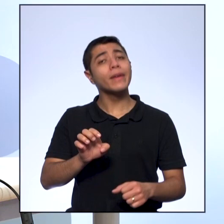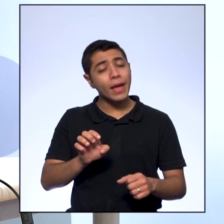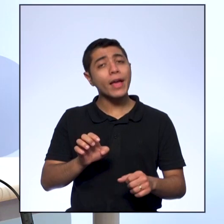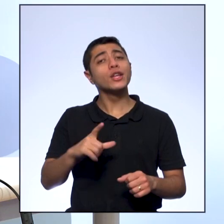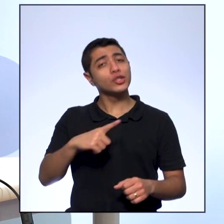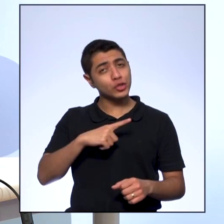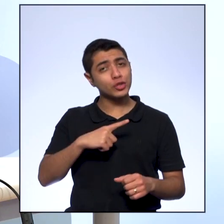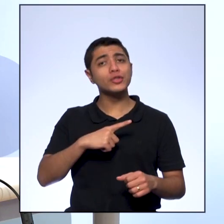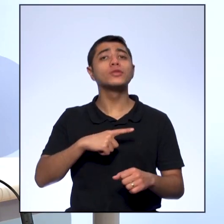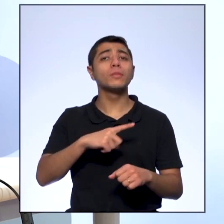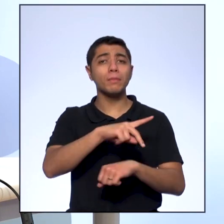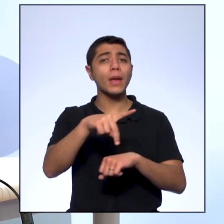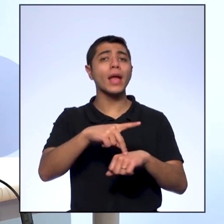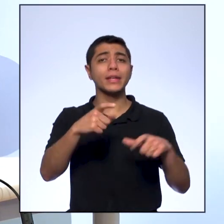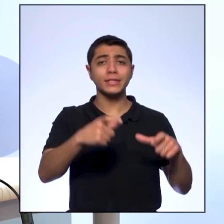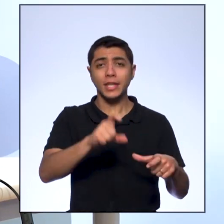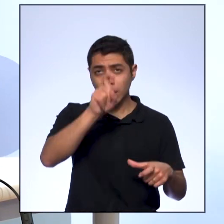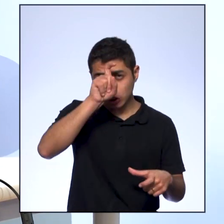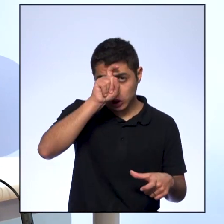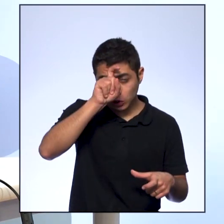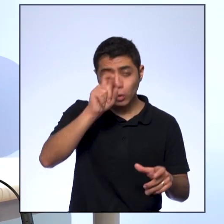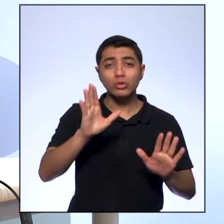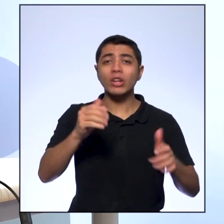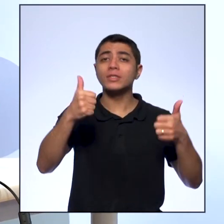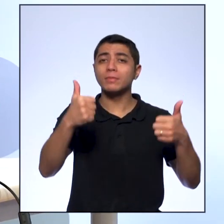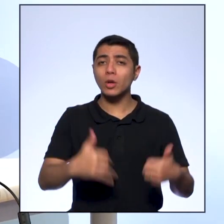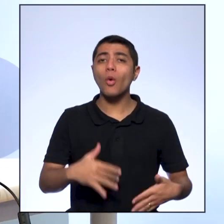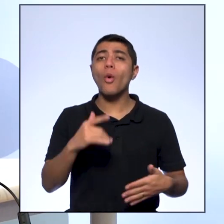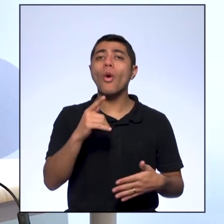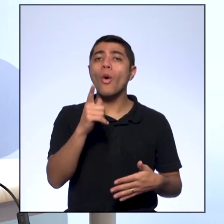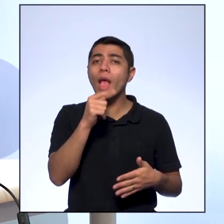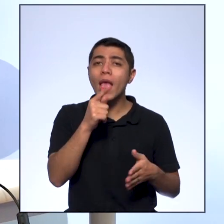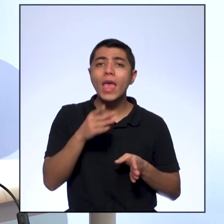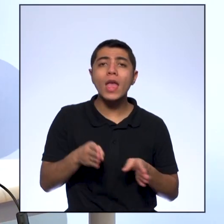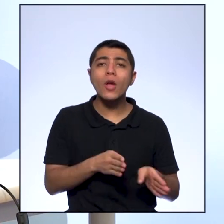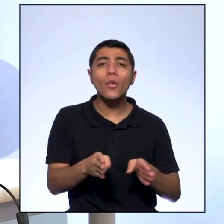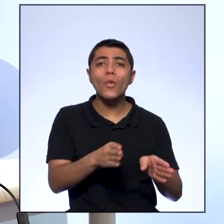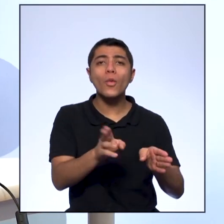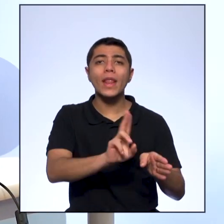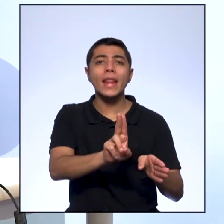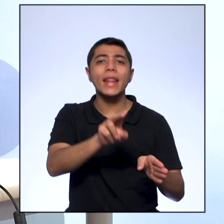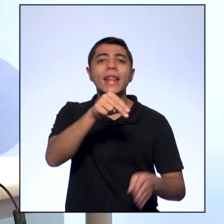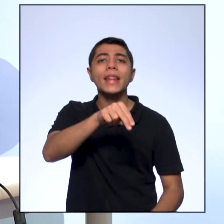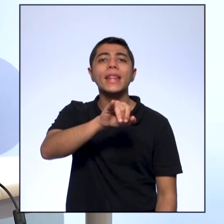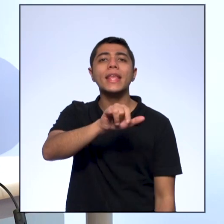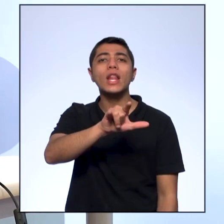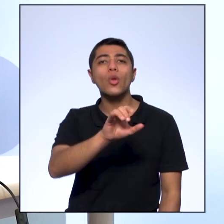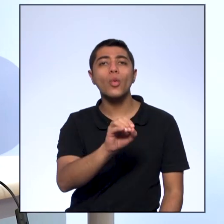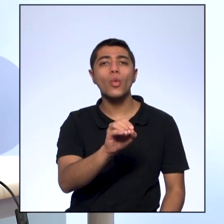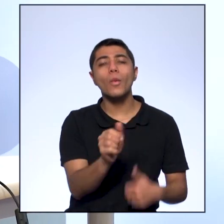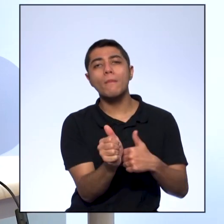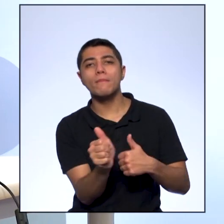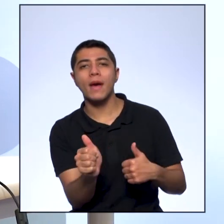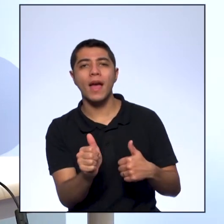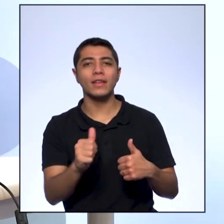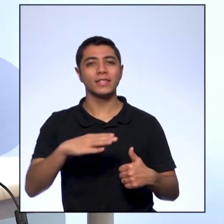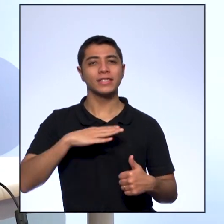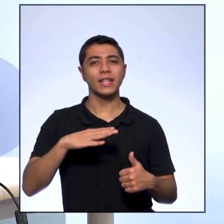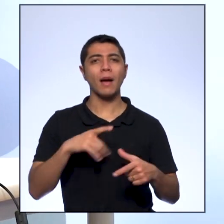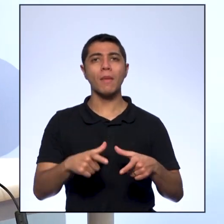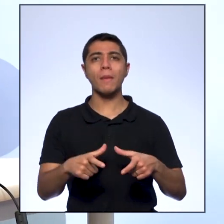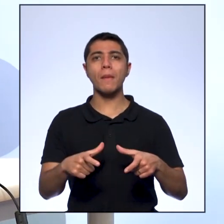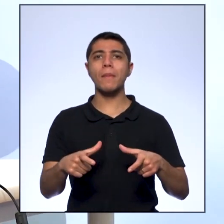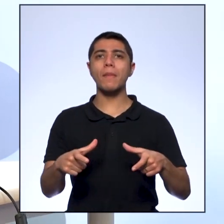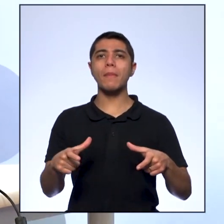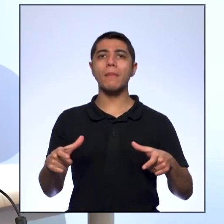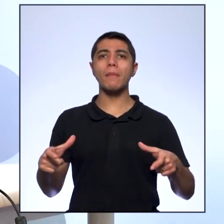Rio Nilo, da importância dele para a formação dessas civilizações, do ciclo das cheias, E